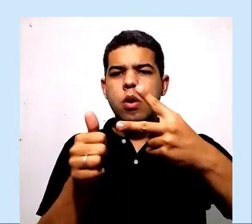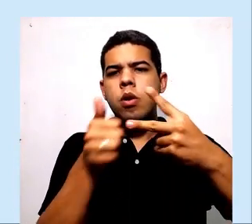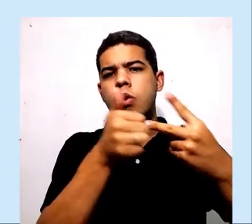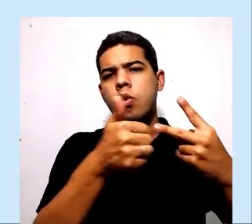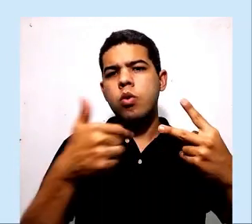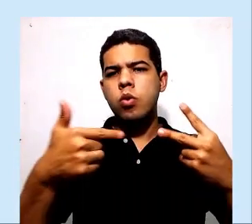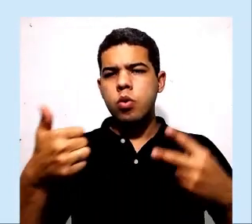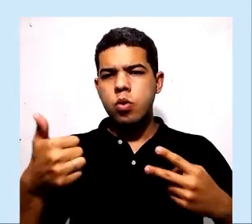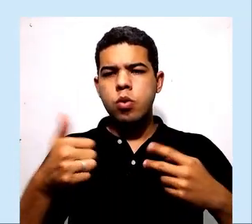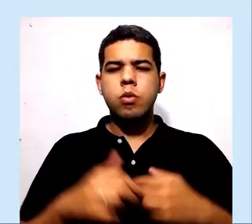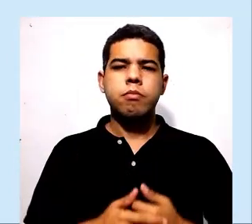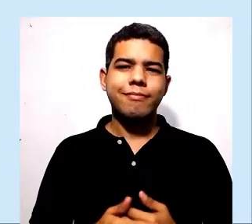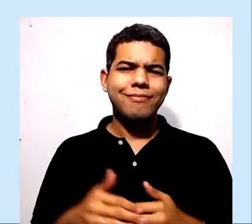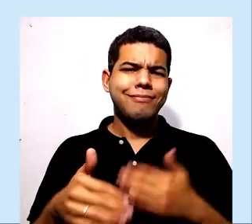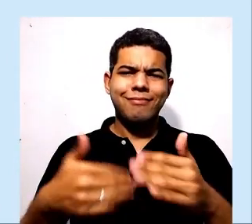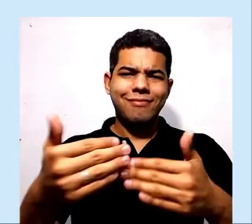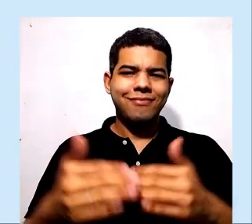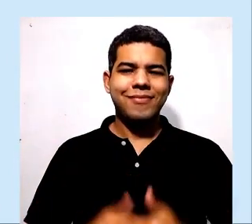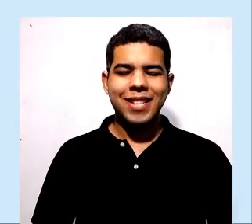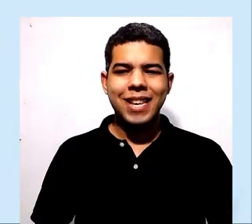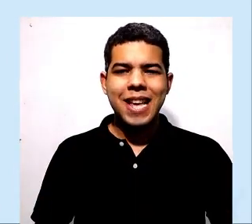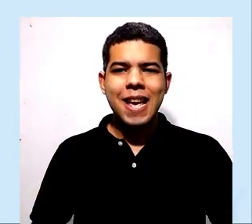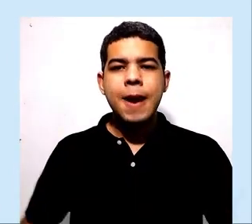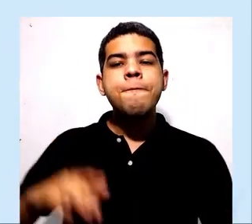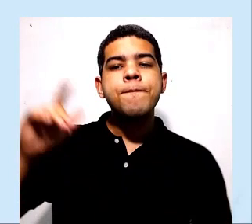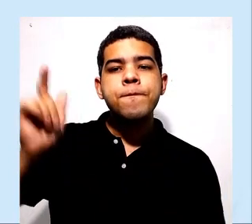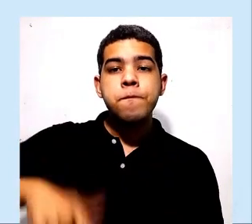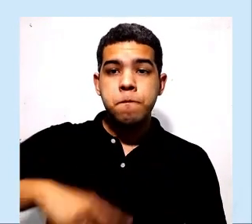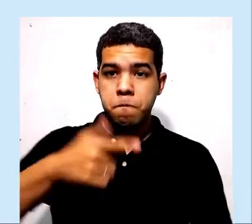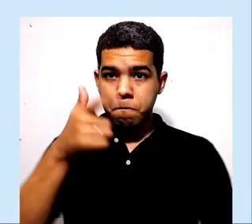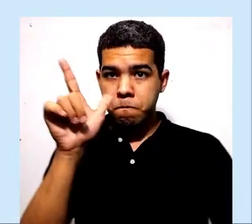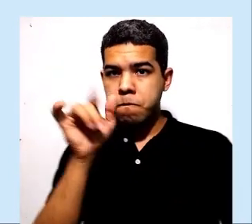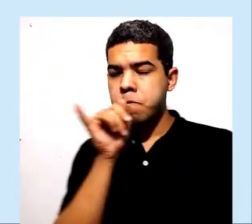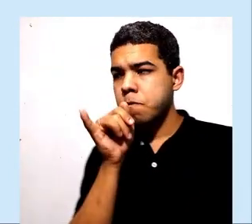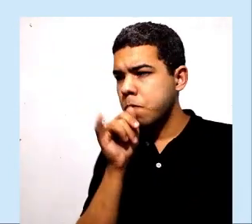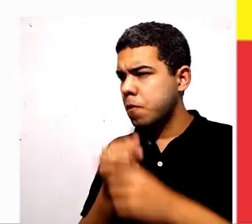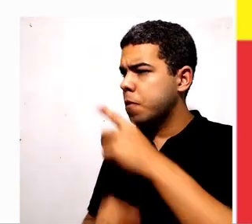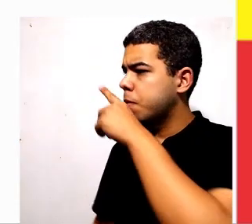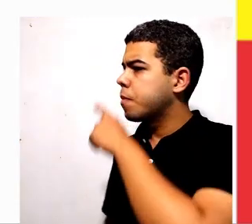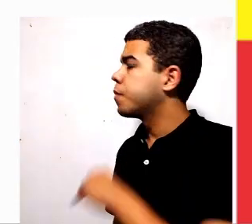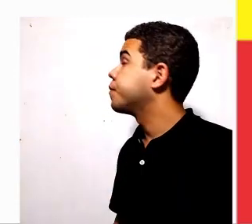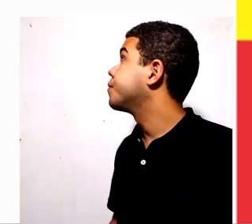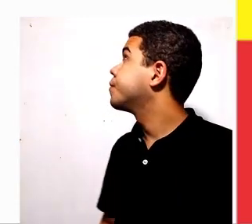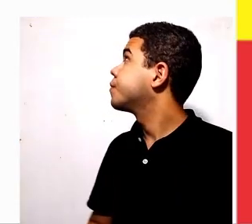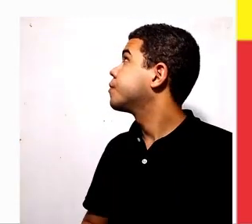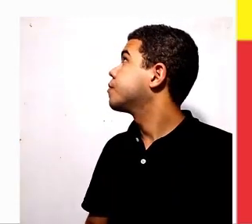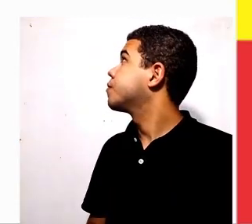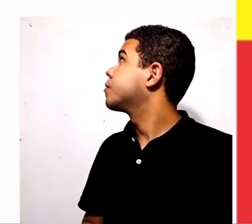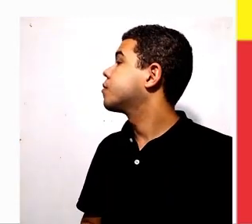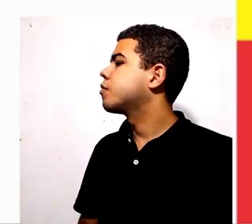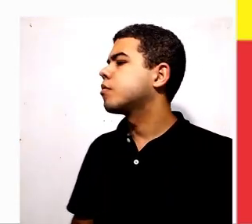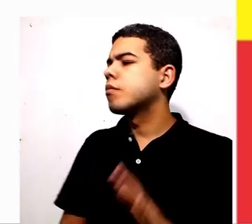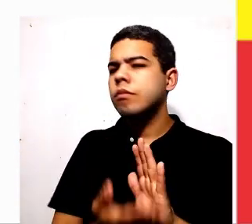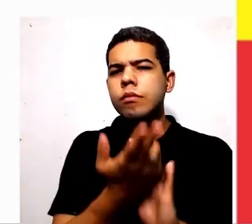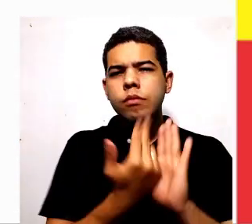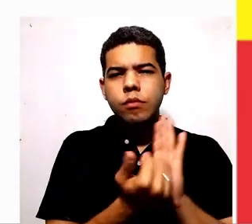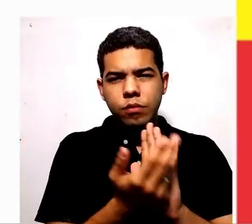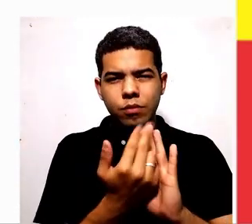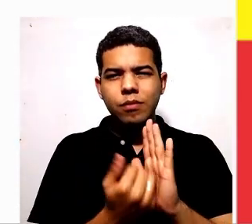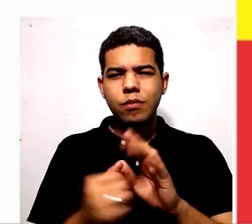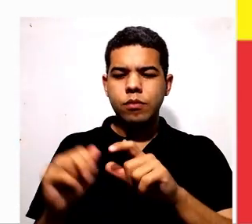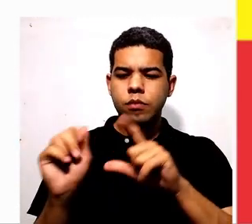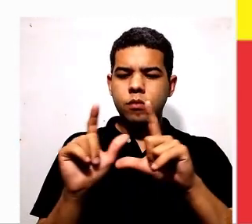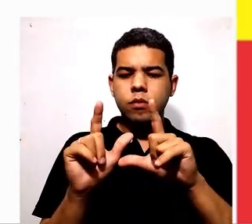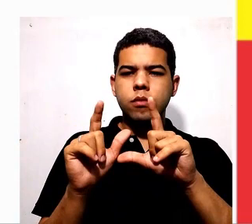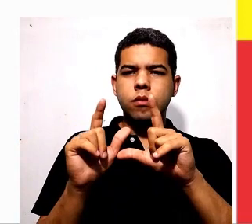assim sucessivamente. Beleza? Observe agora na tela mais um exemplo. Então, ó, figura 1 tem esse T, figura 2